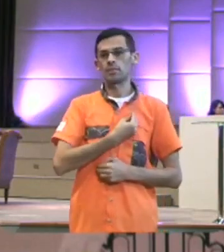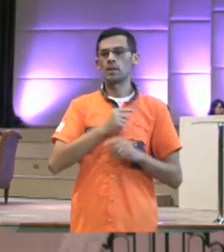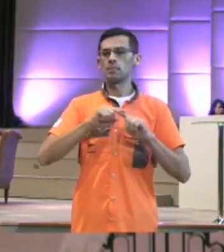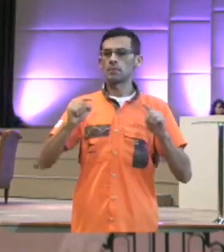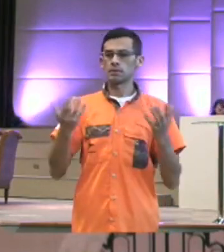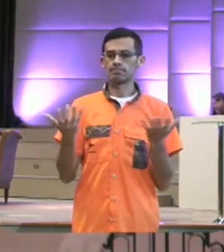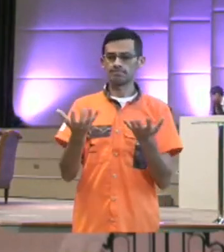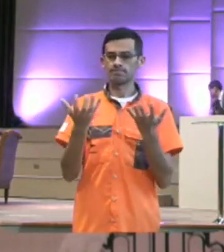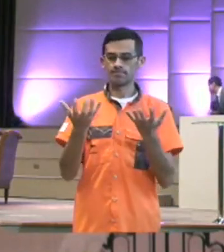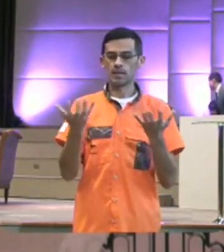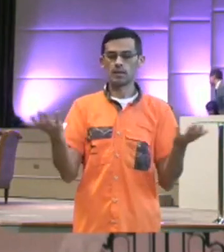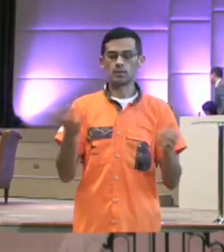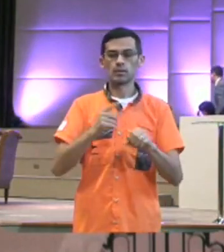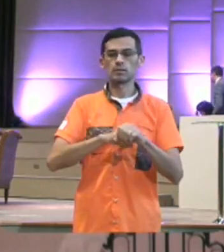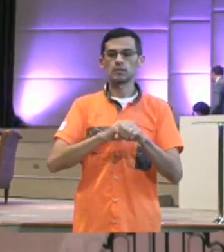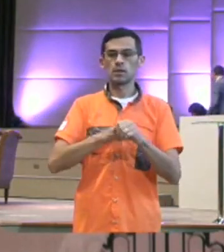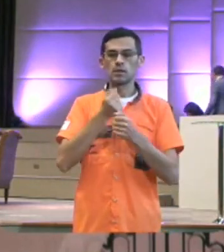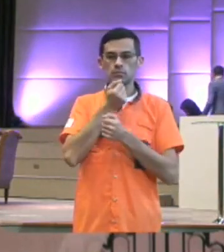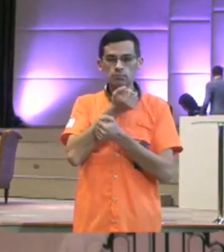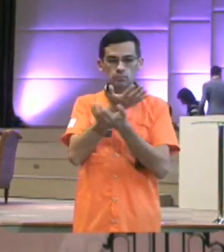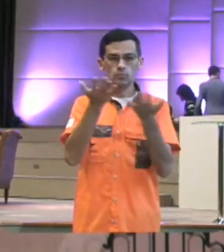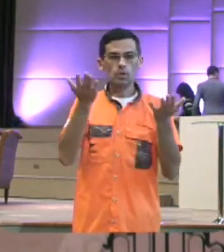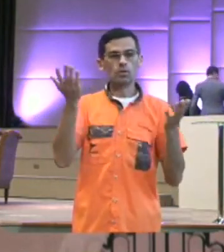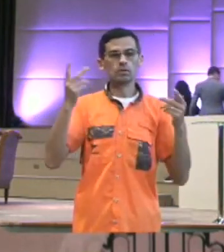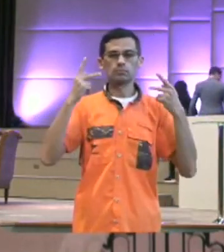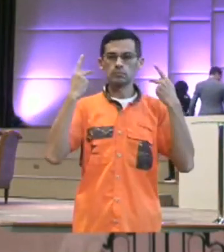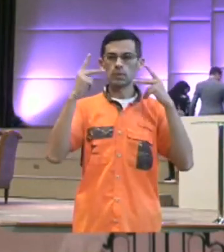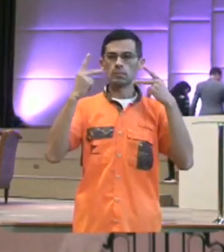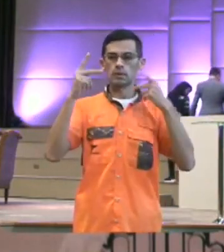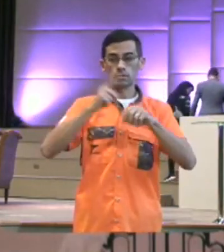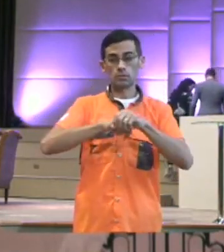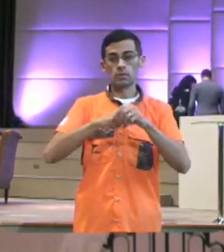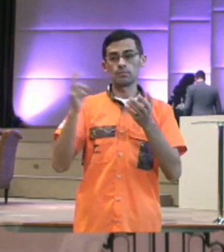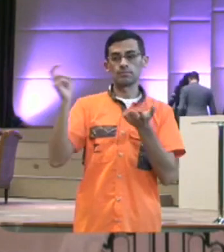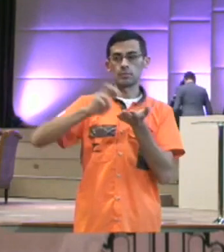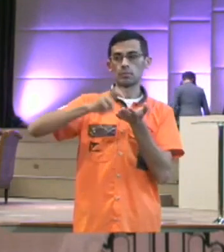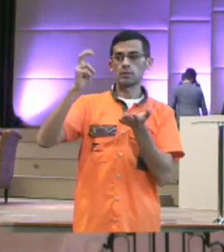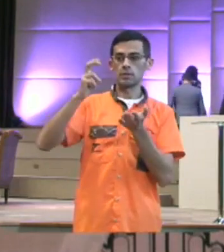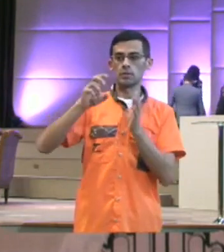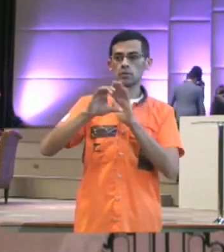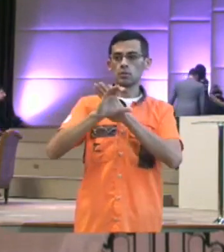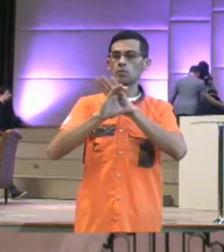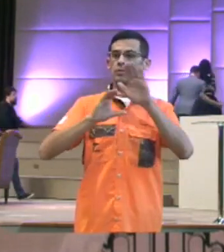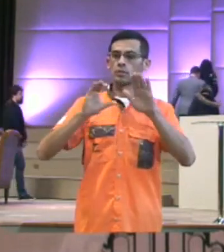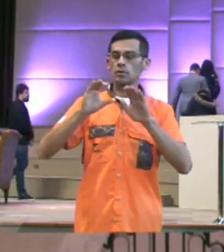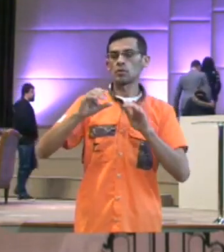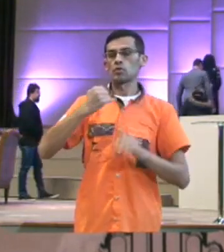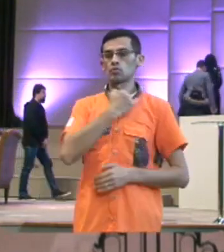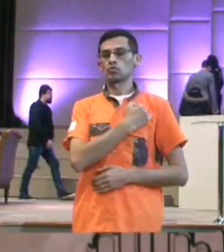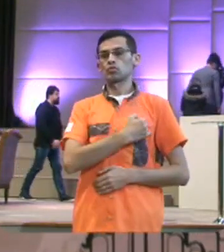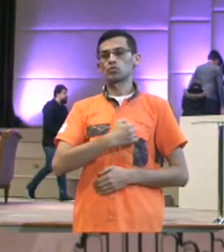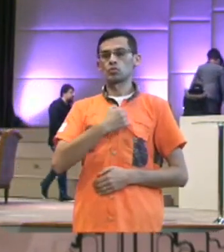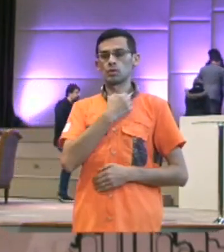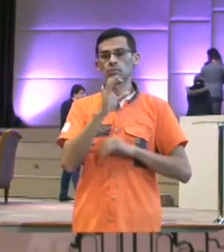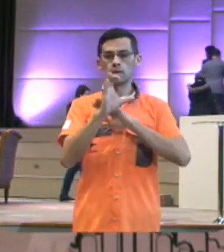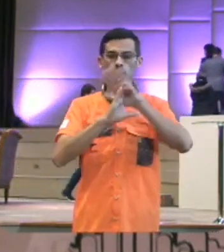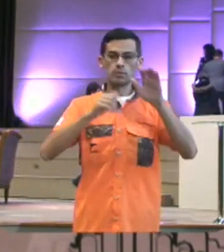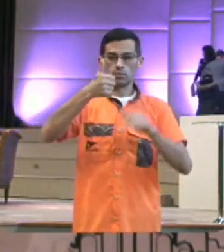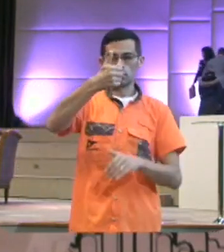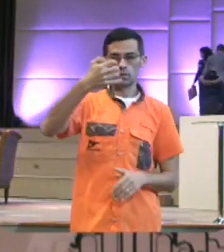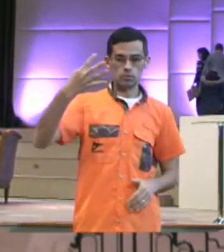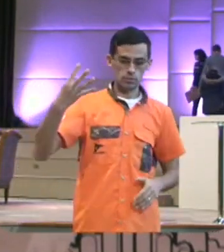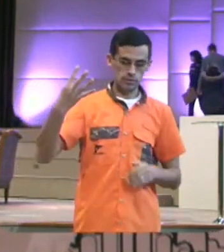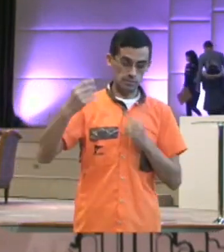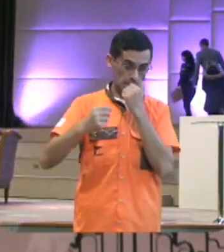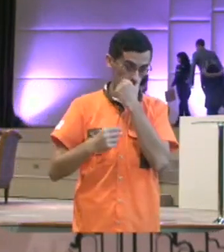E eu queria compartilhar com você nessa manhã o texto que se encontra no Evangelho de João,